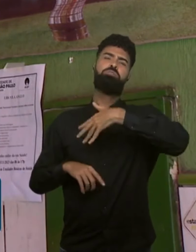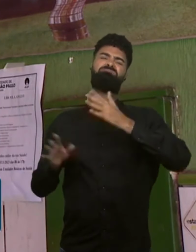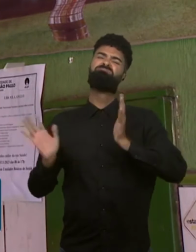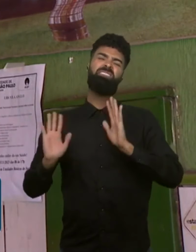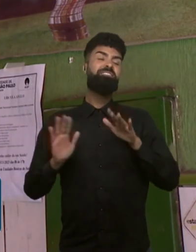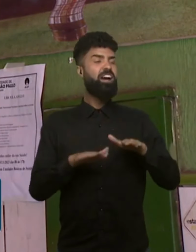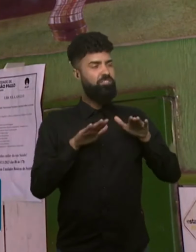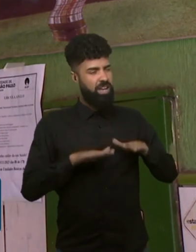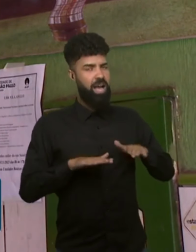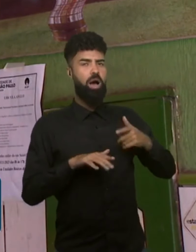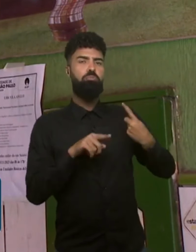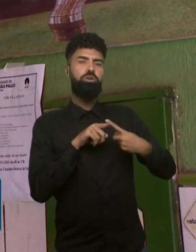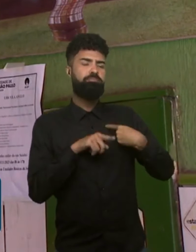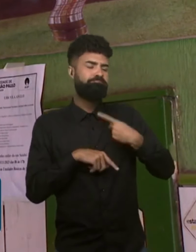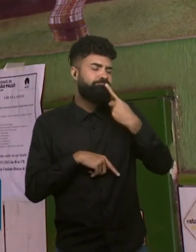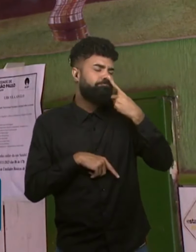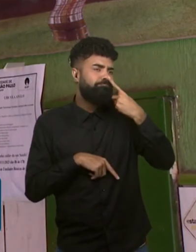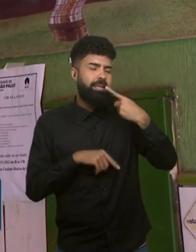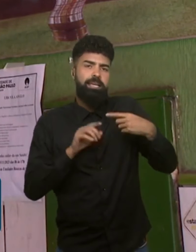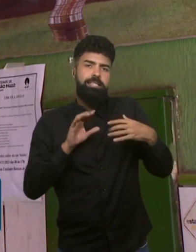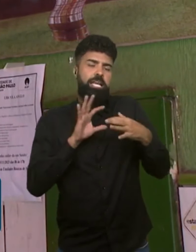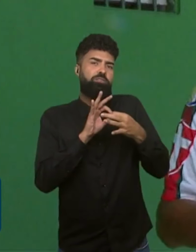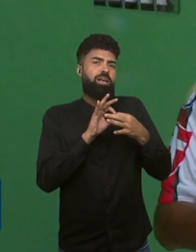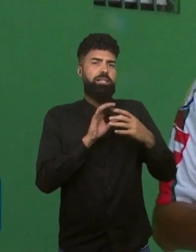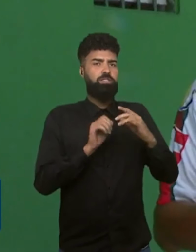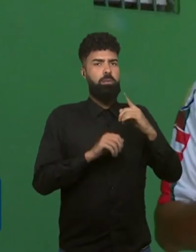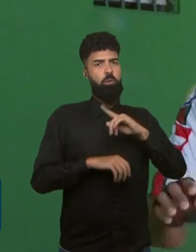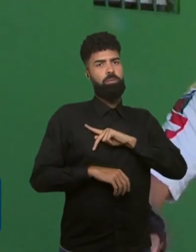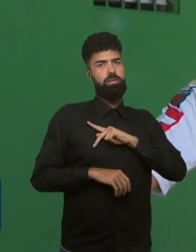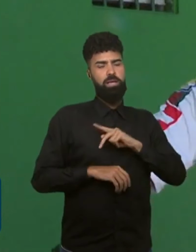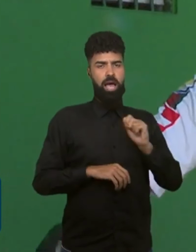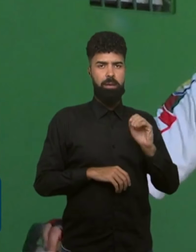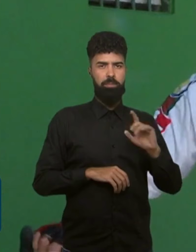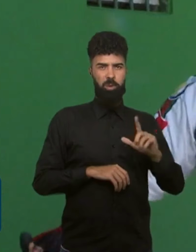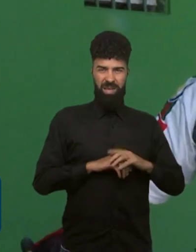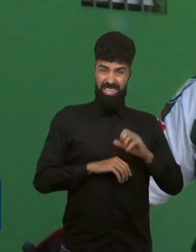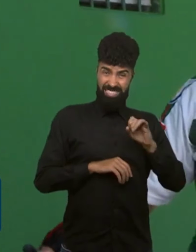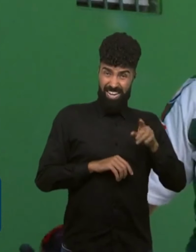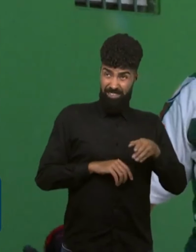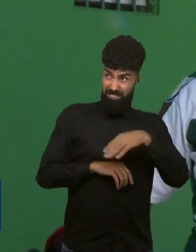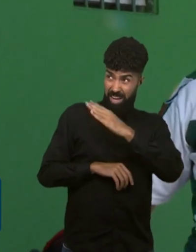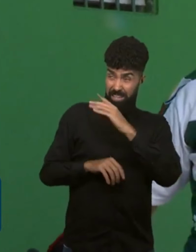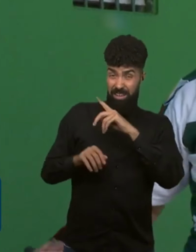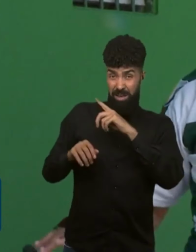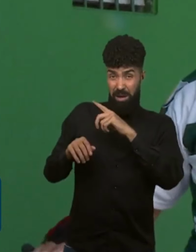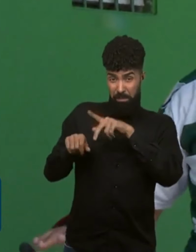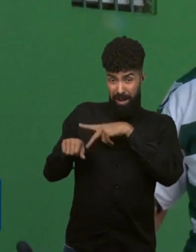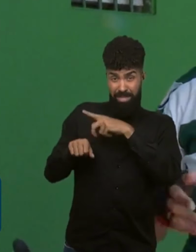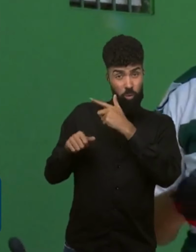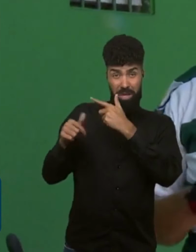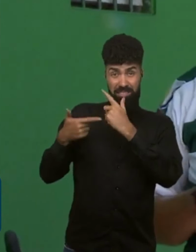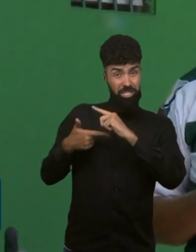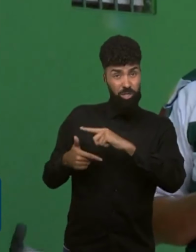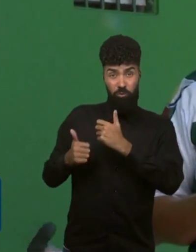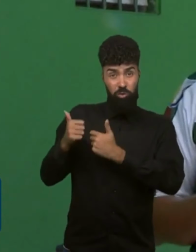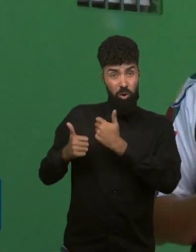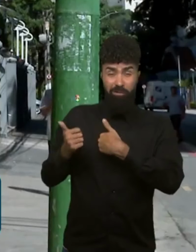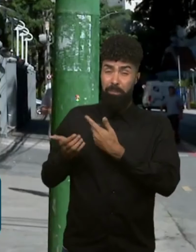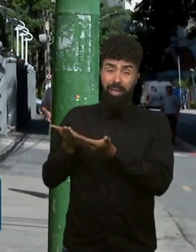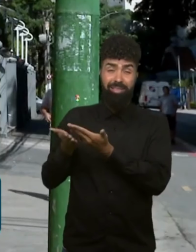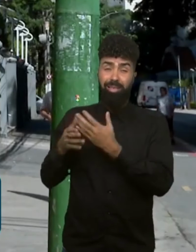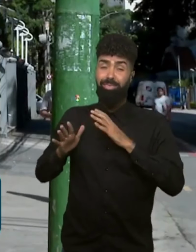a identificação que o Abel tem com o Palmeiras. Ele indo para um país que não tem tradição de futebol, ele só tem a perder. Aqui ele só tem a